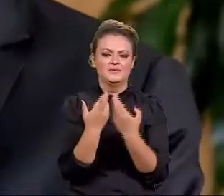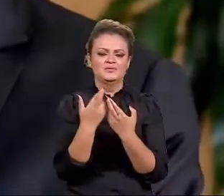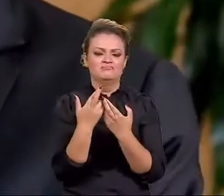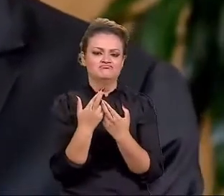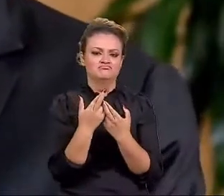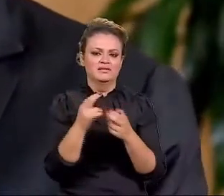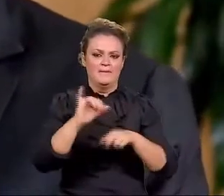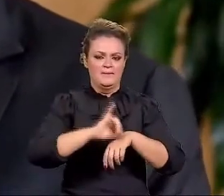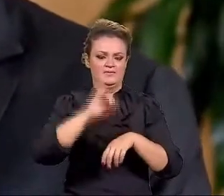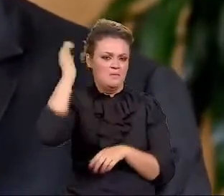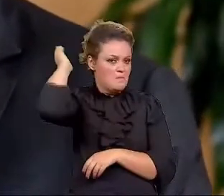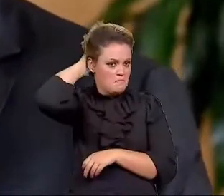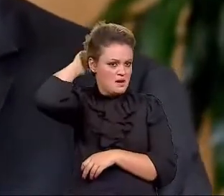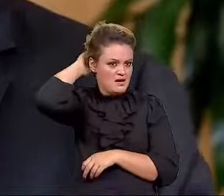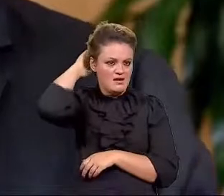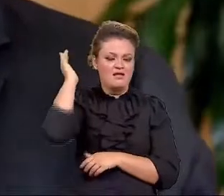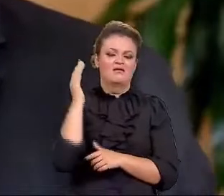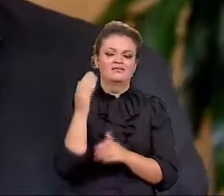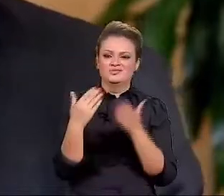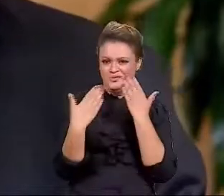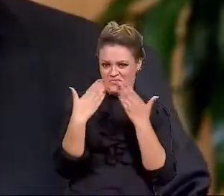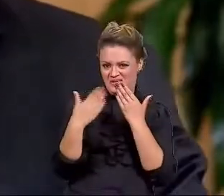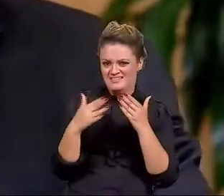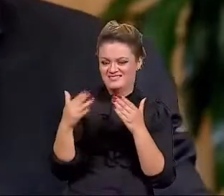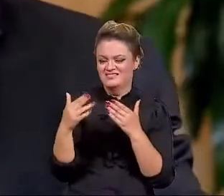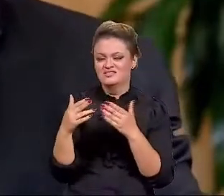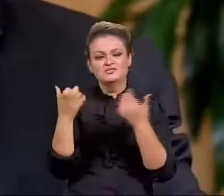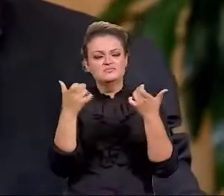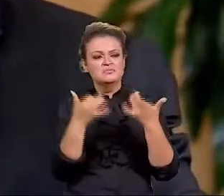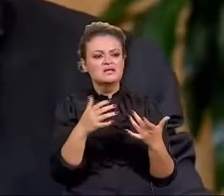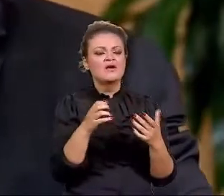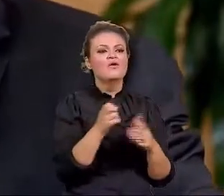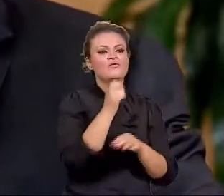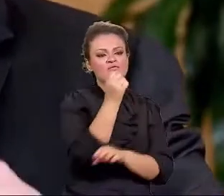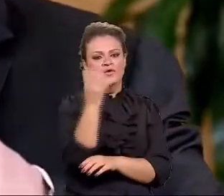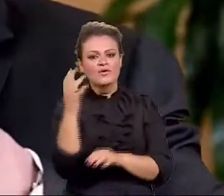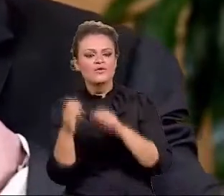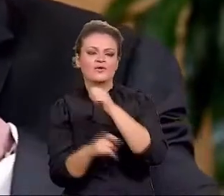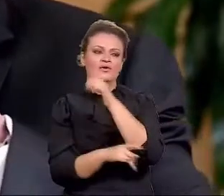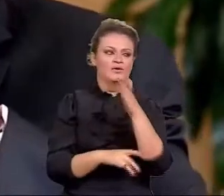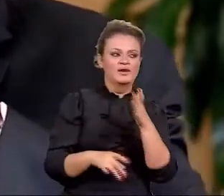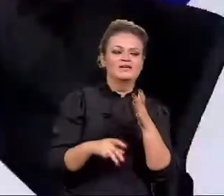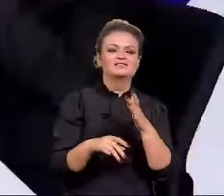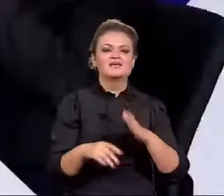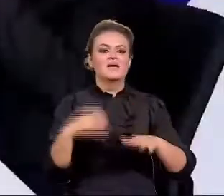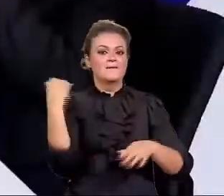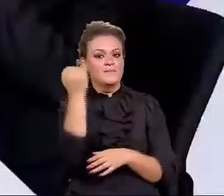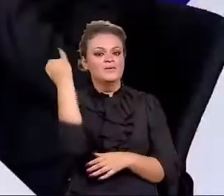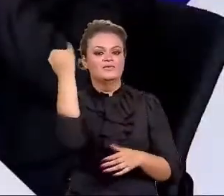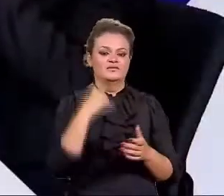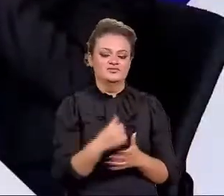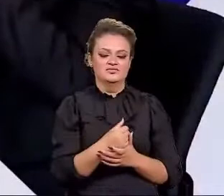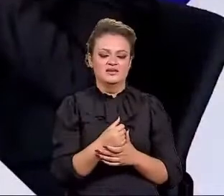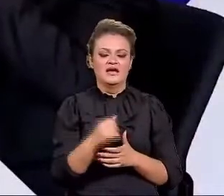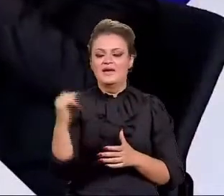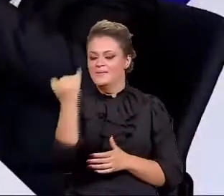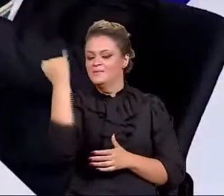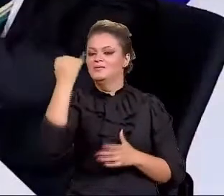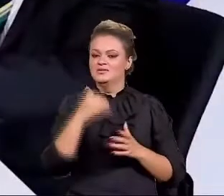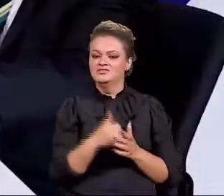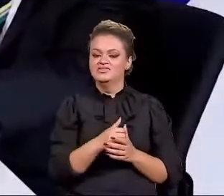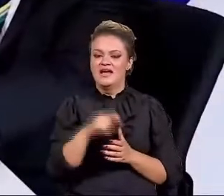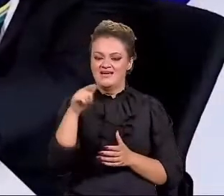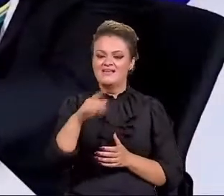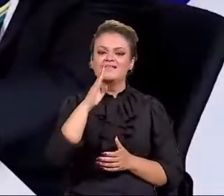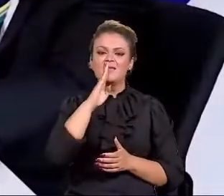outros países, porque as florestas são um bem da humanidade que foi sendo destruído em todo... Aqui na Bélgica tinha floresta, em tudo quanto é lugar tinha